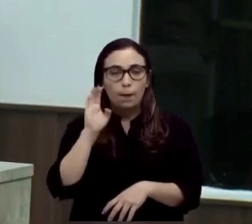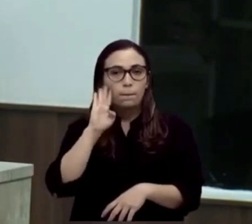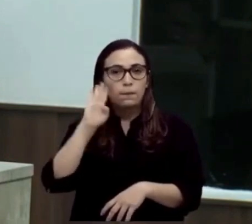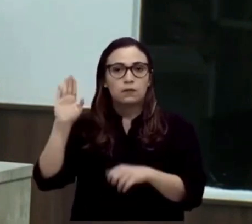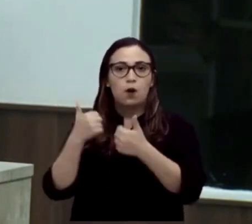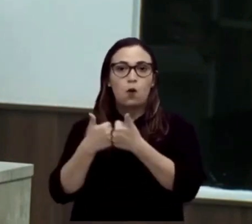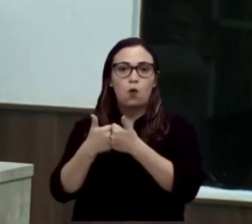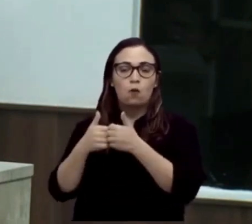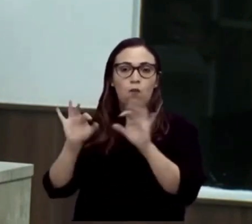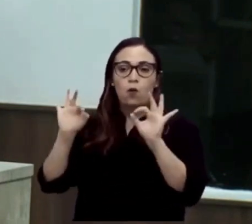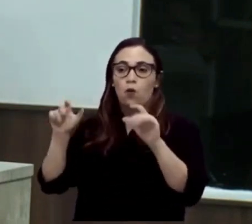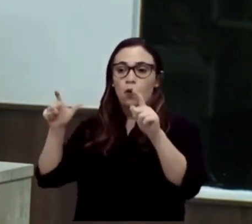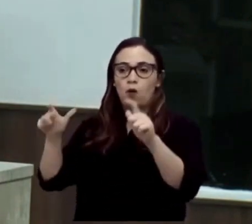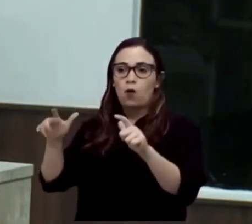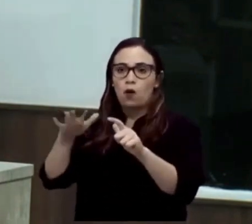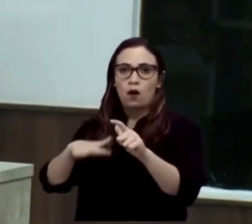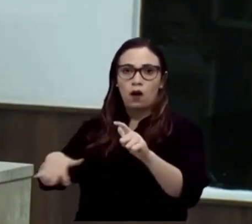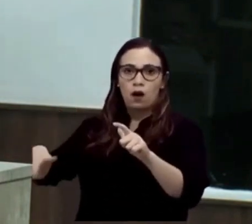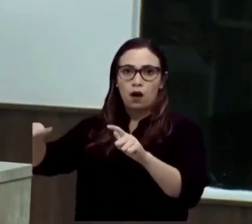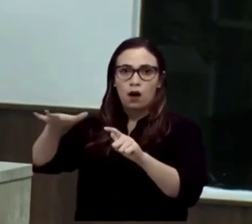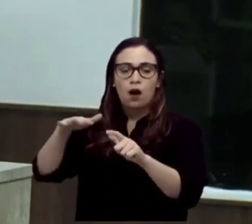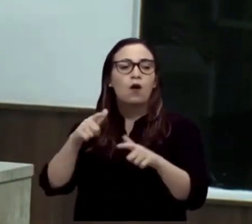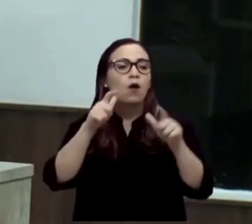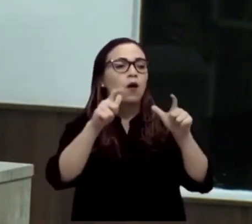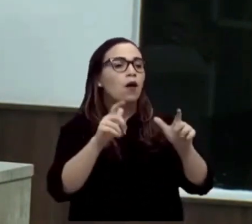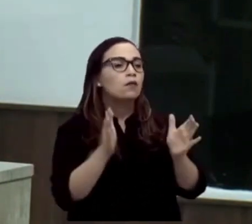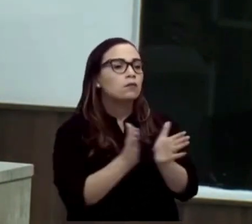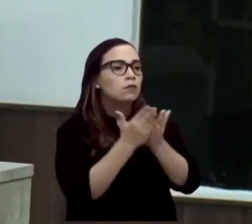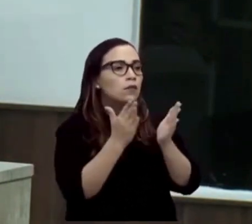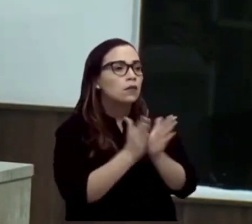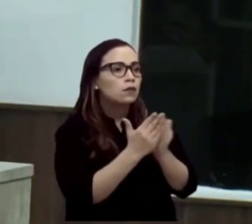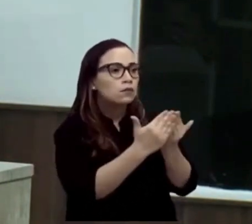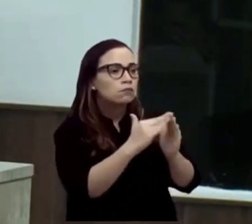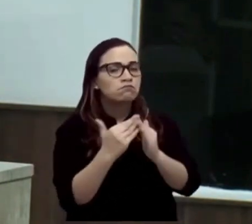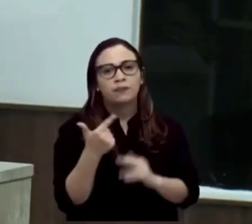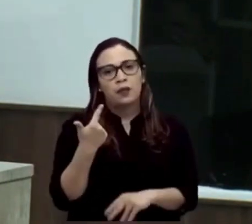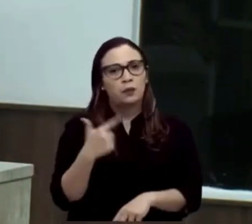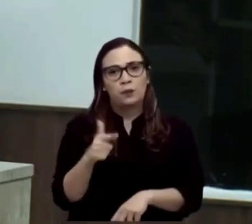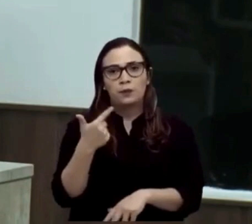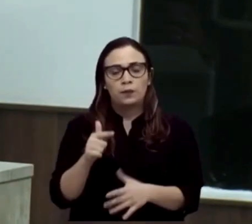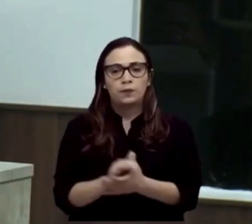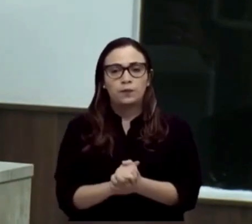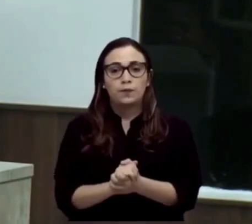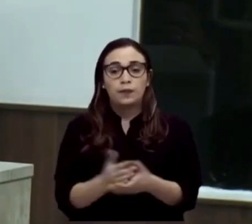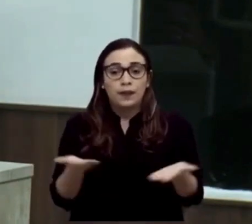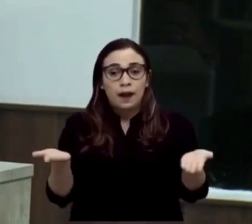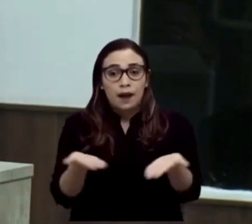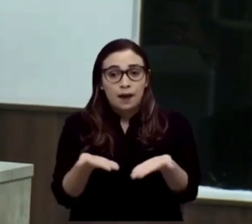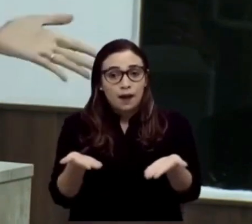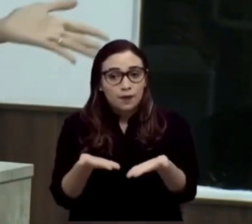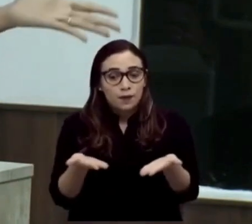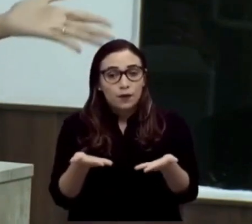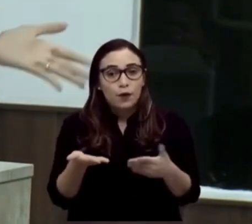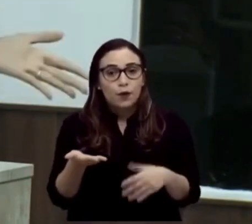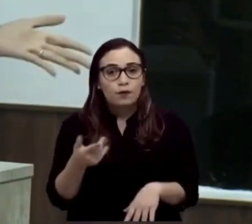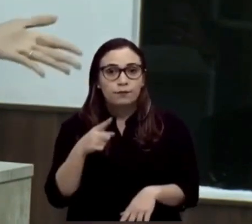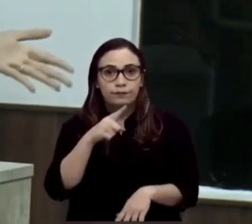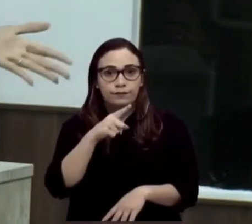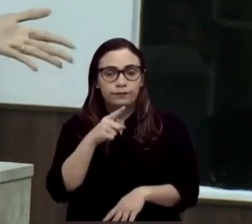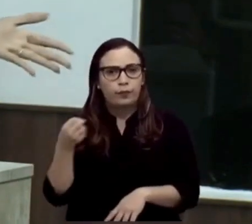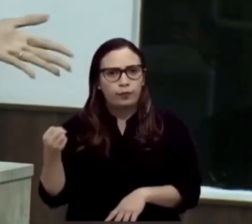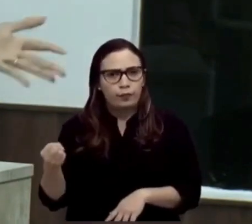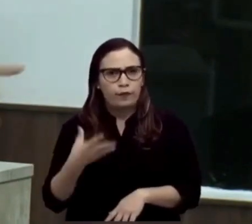nobres. Ar-condicionado nunca foi democratizado nos territórios de periferia. E agora, com a nova invenção